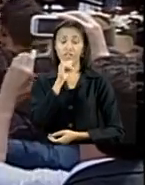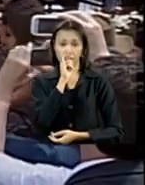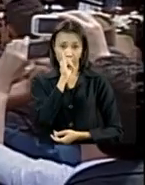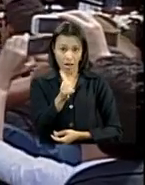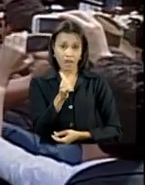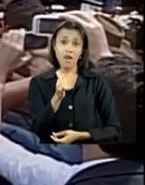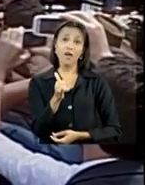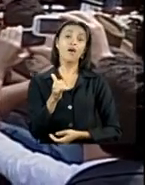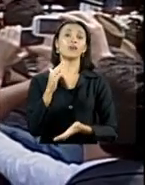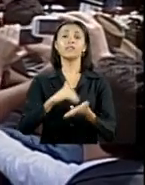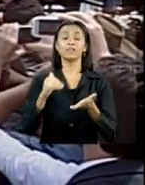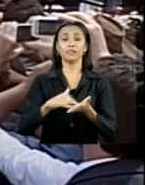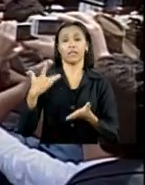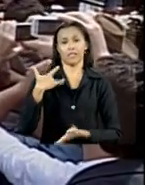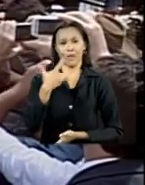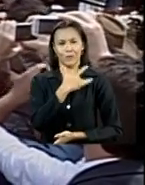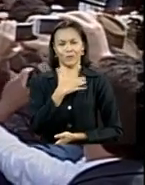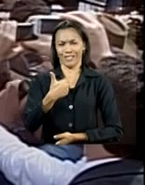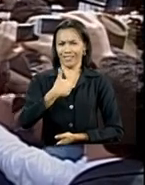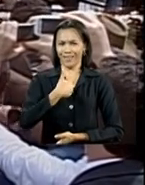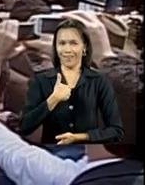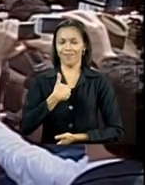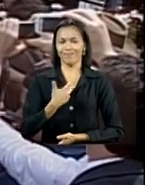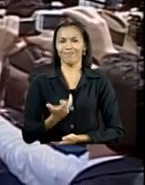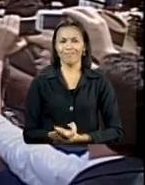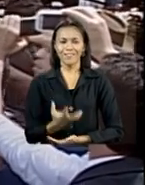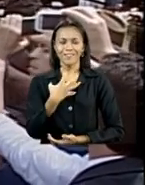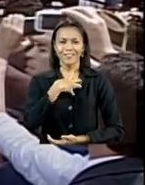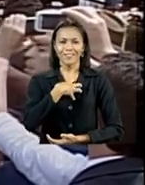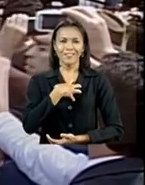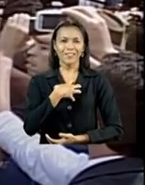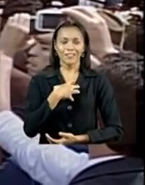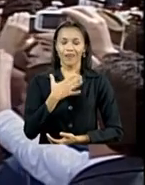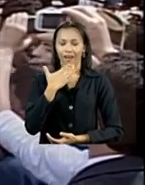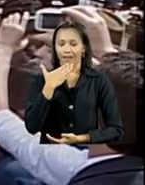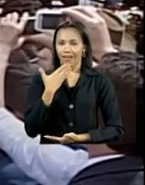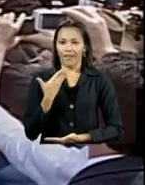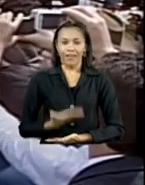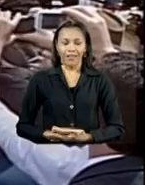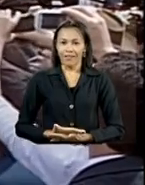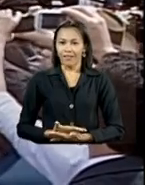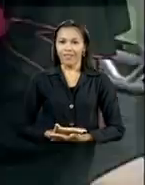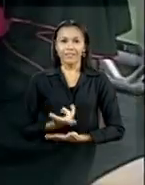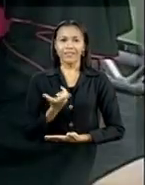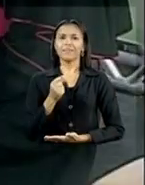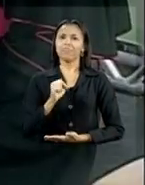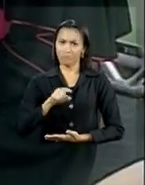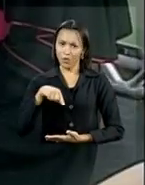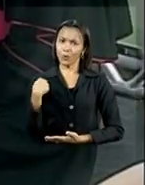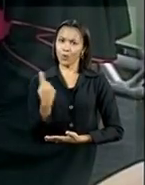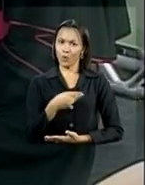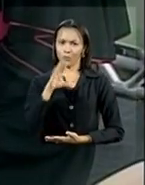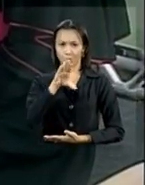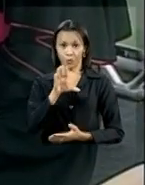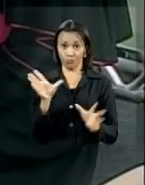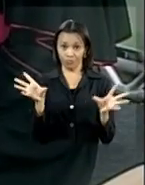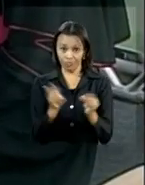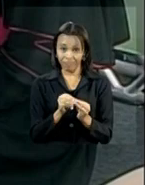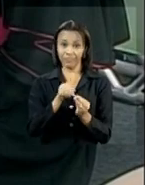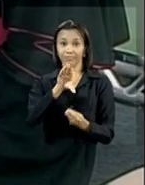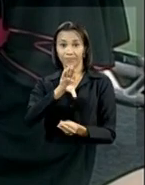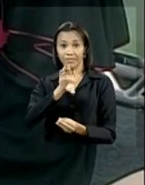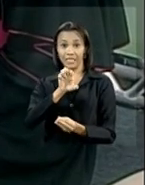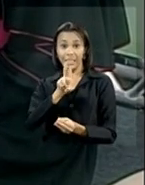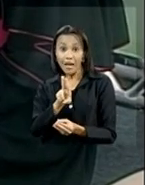à secretária de saúde que eu fiquei exem impressionada com o nosso céu hoje